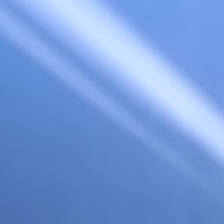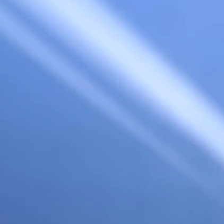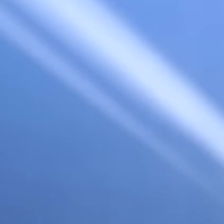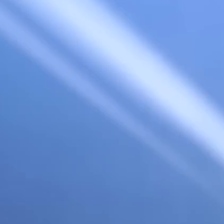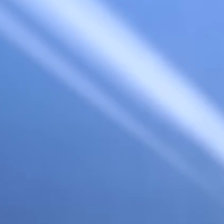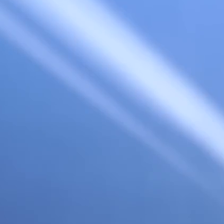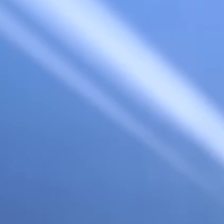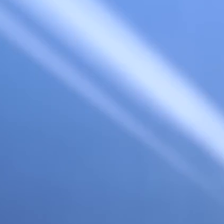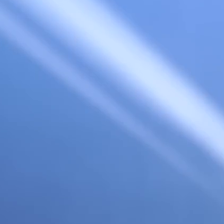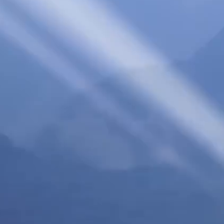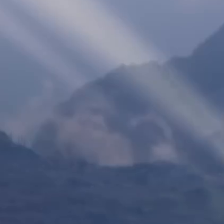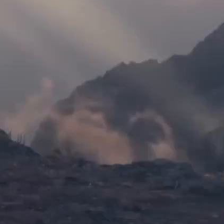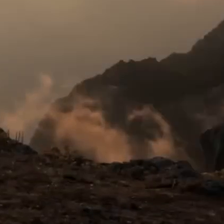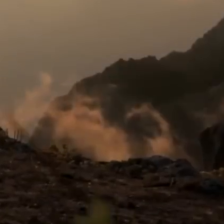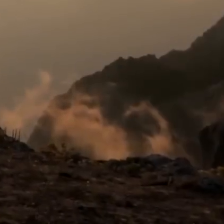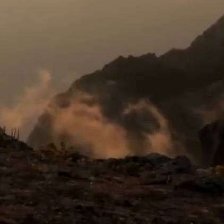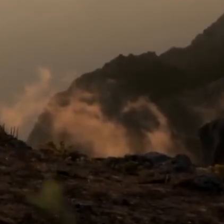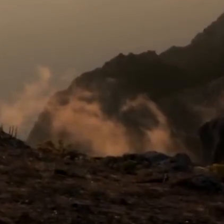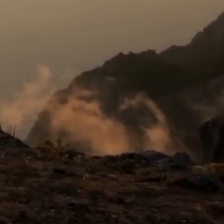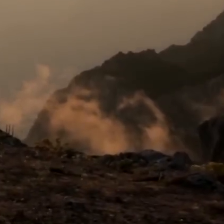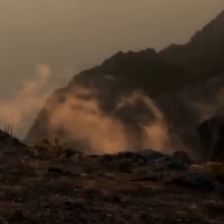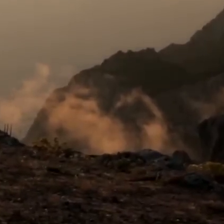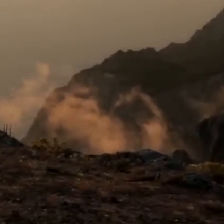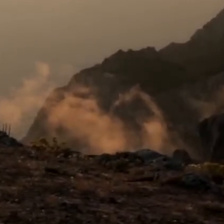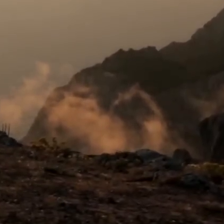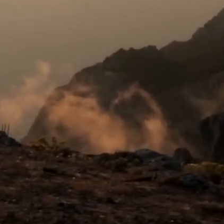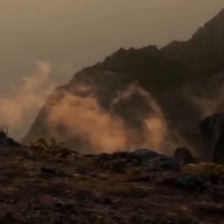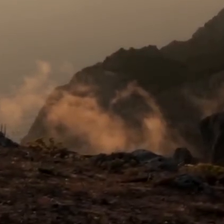É nisto que a gente crê.